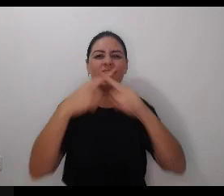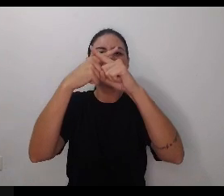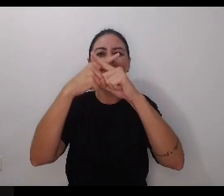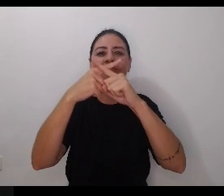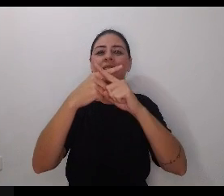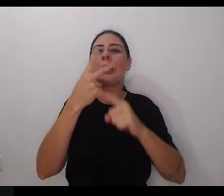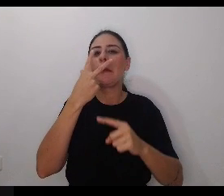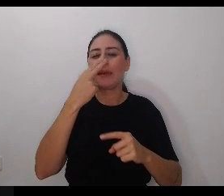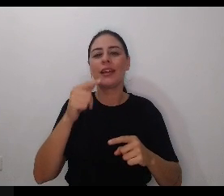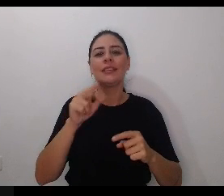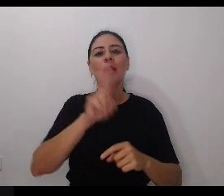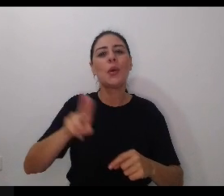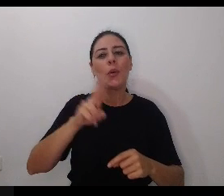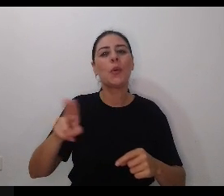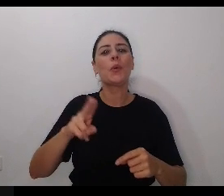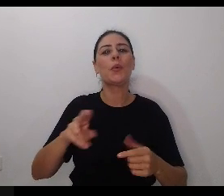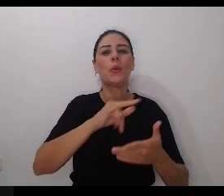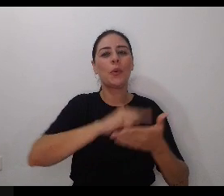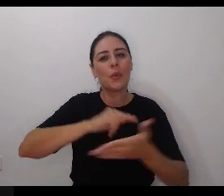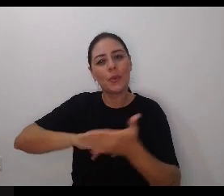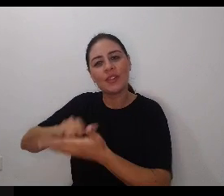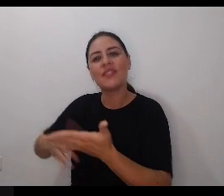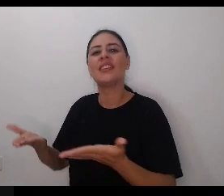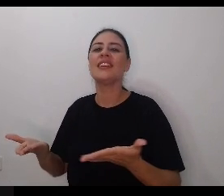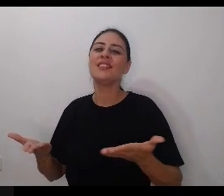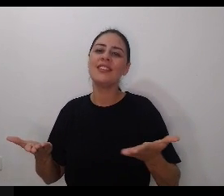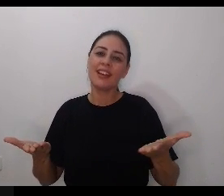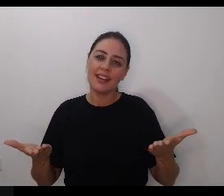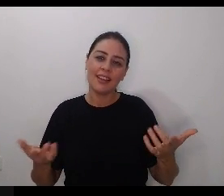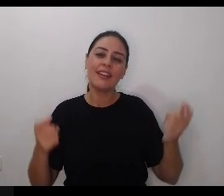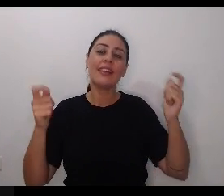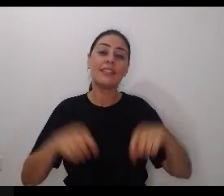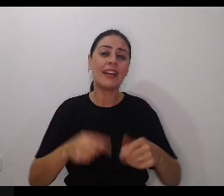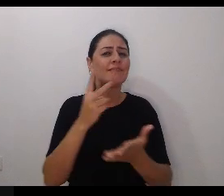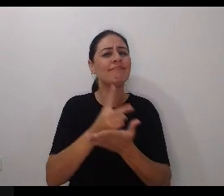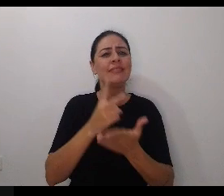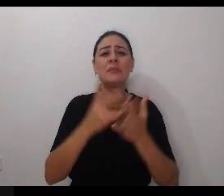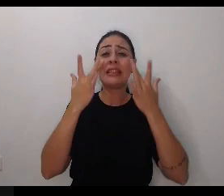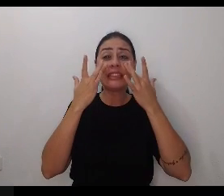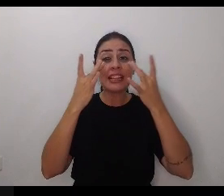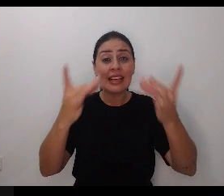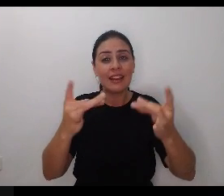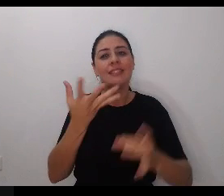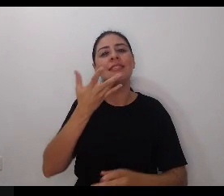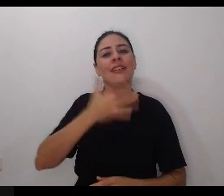quadros também podem ajudar nesse sentido, né? Como se fosse uma gincana, usar fichas